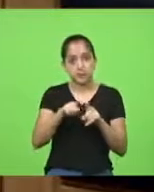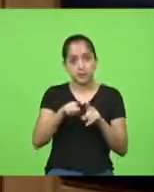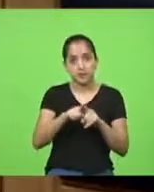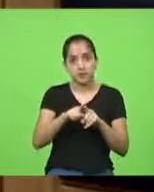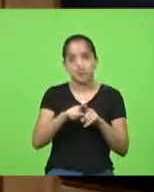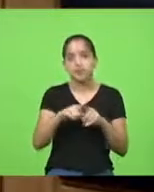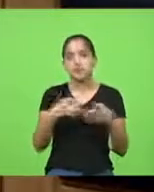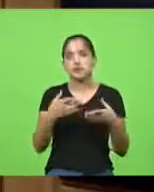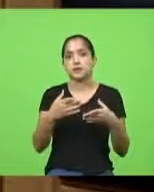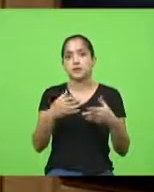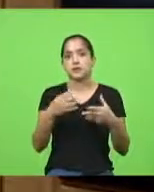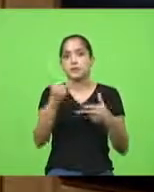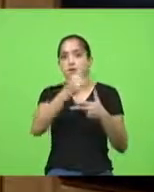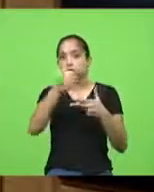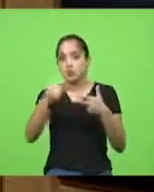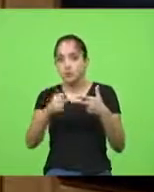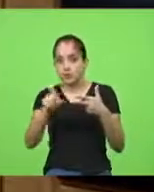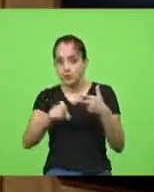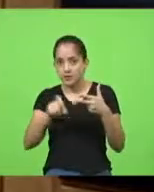que eu considero lamentáveis,